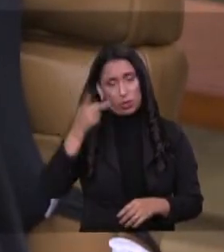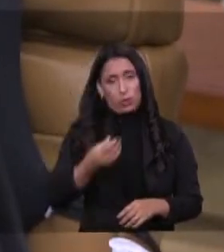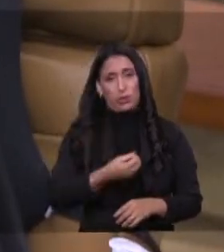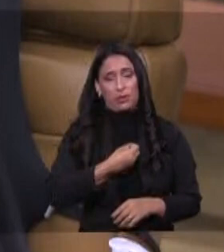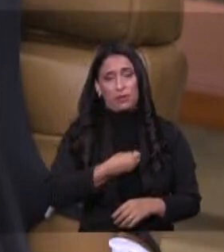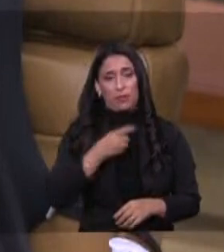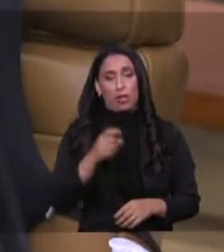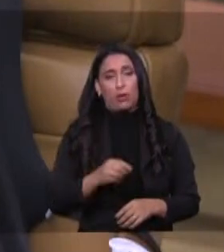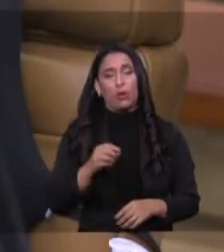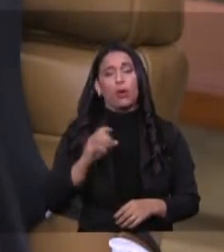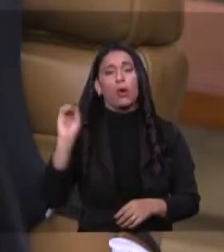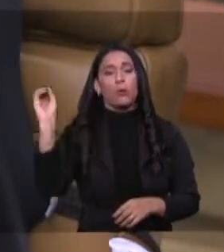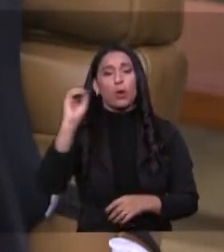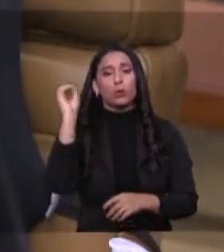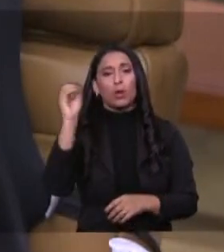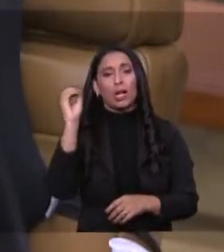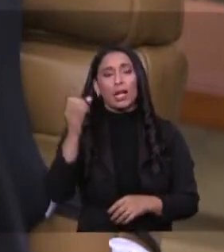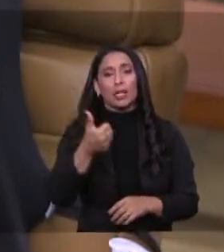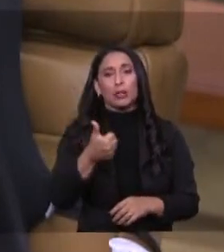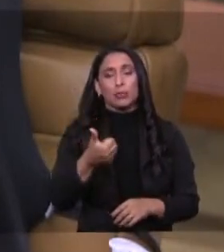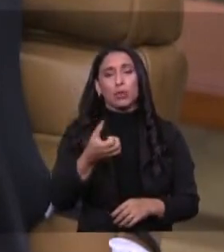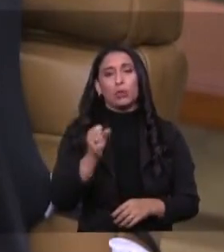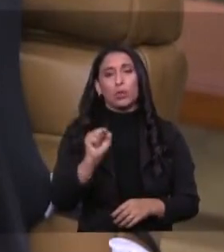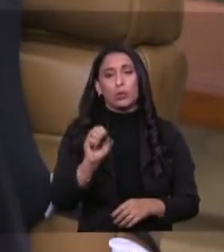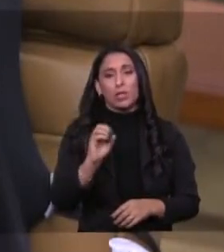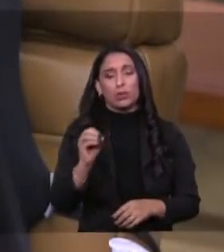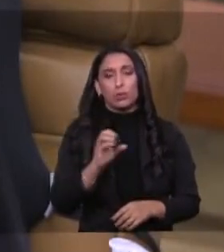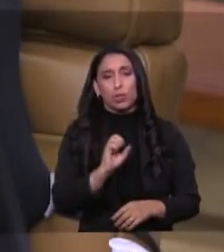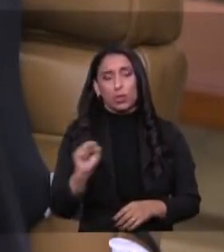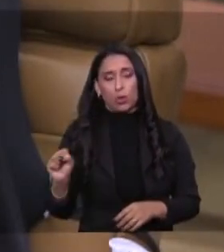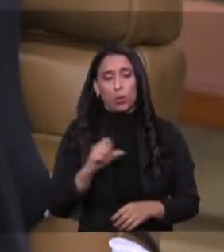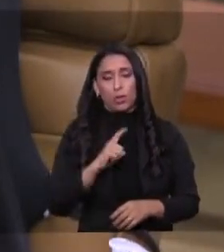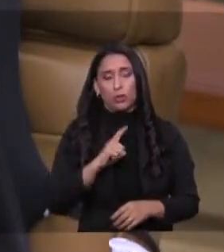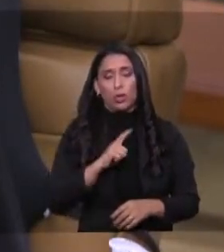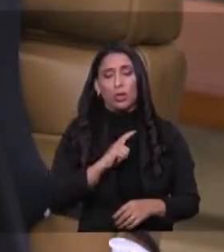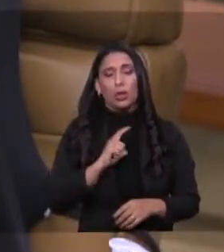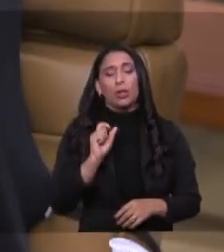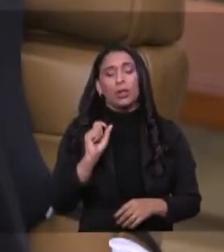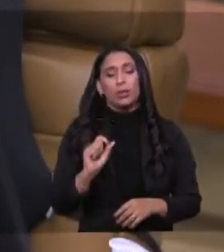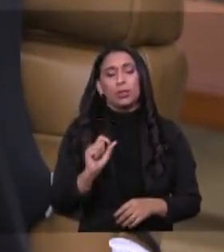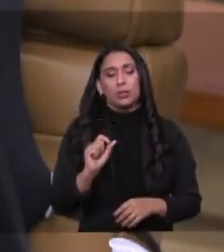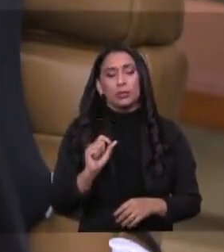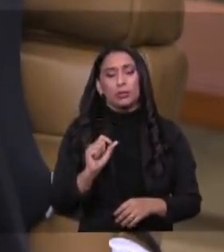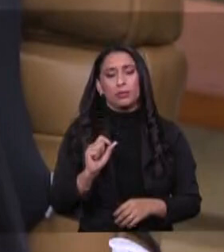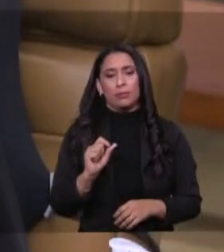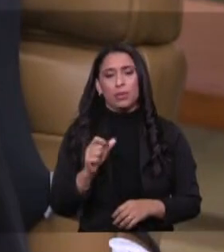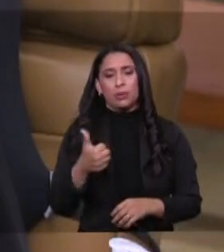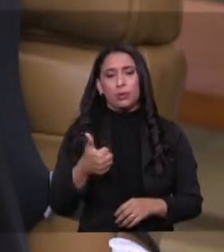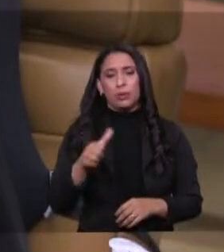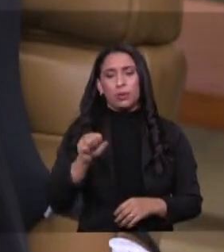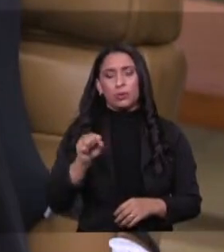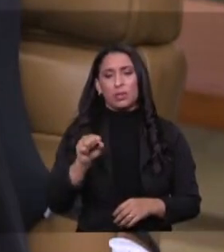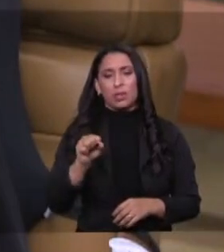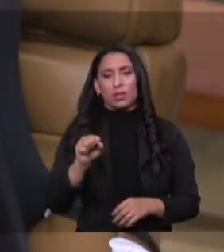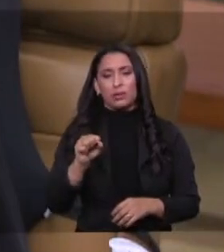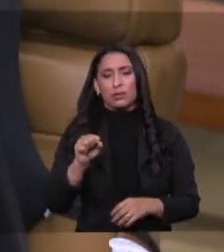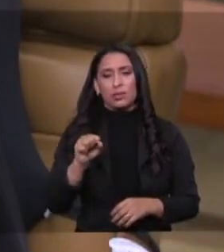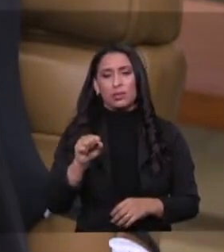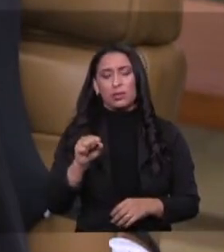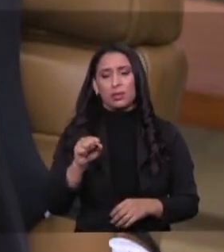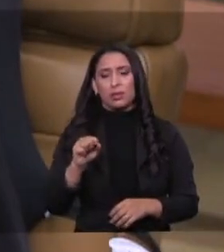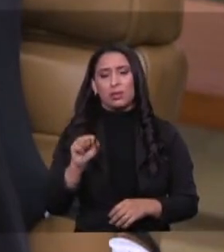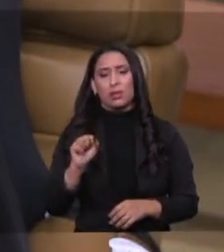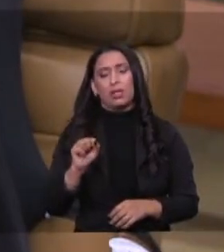Alegre, 1808, 6 mil habitantes. Oeiras, Piauí, não sei se ainda temos